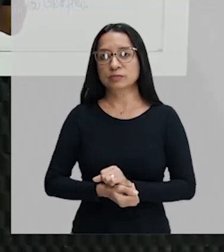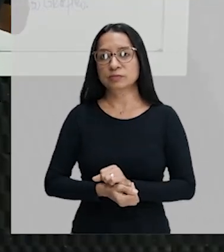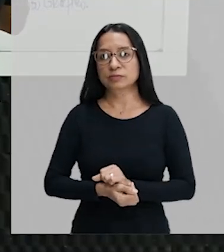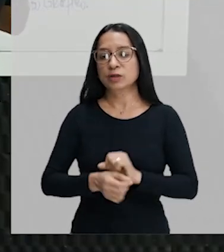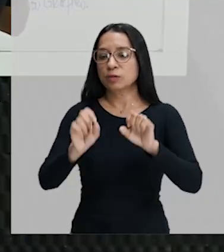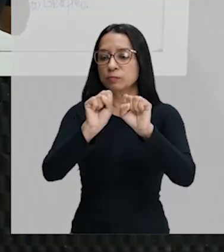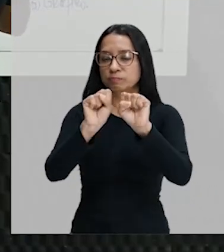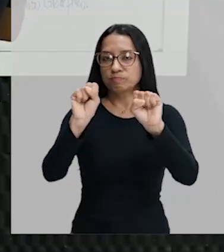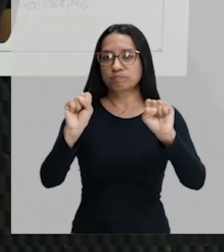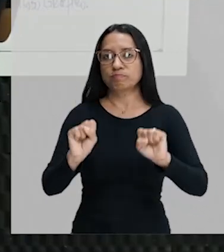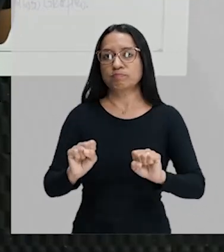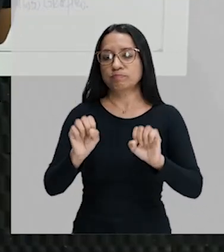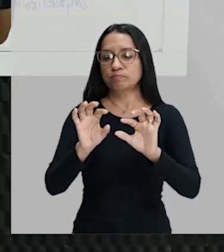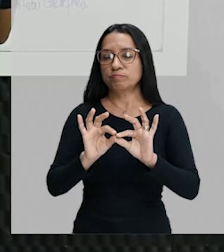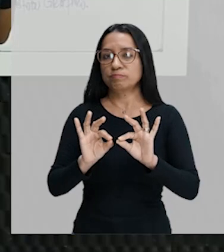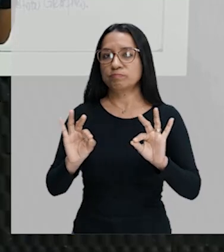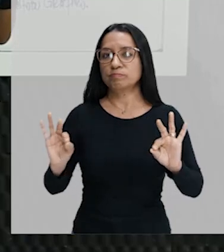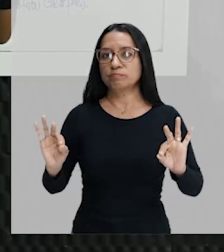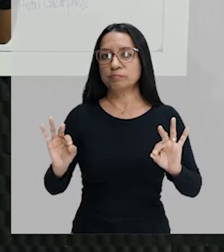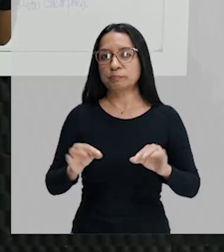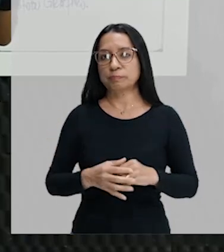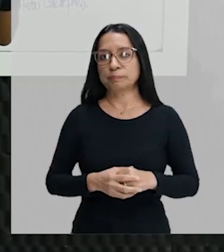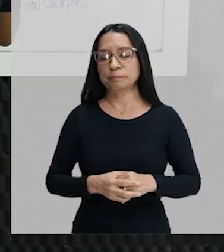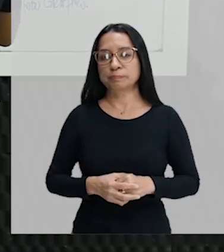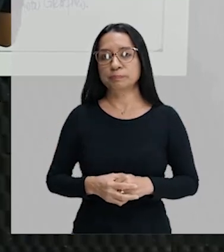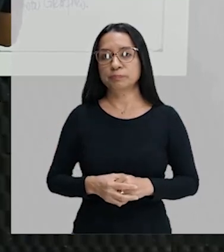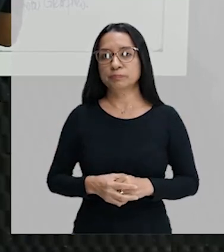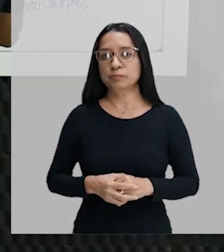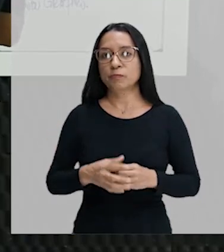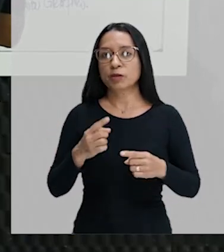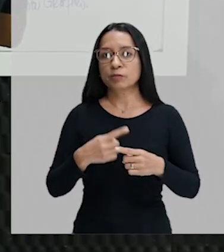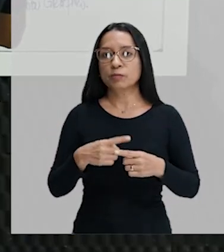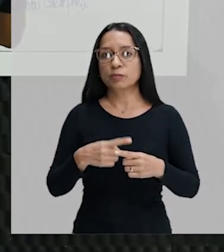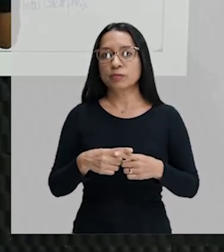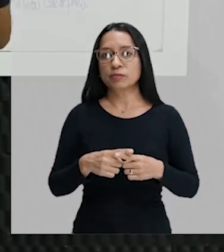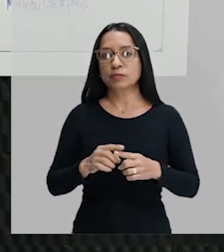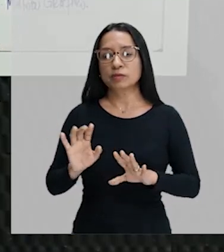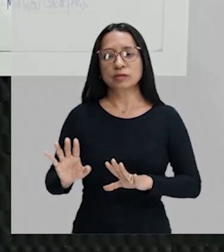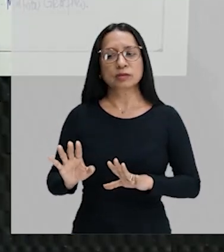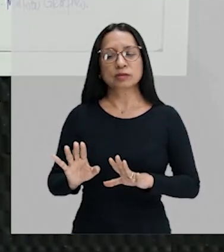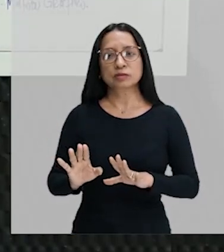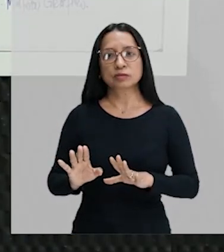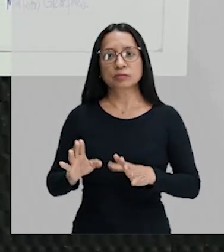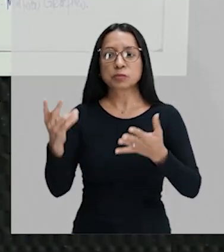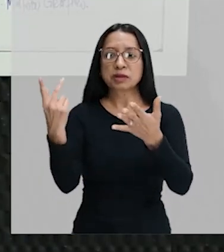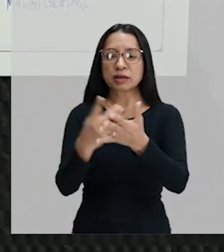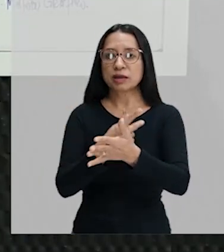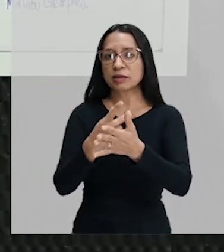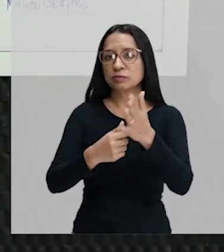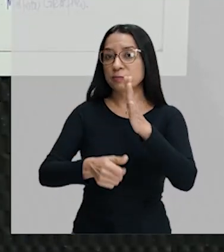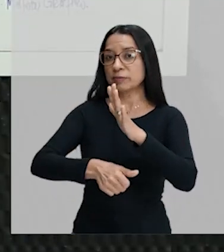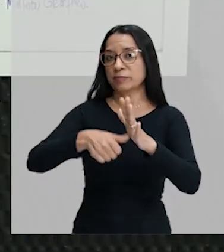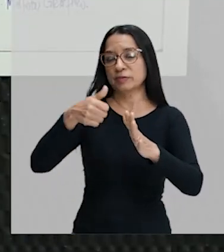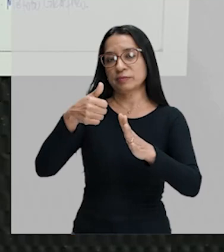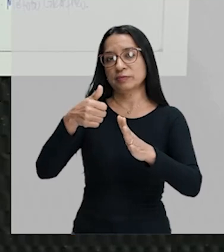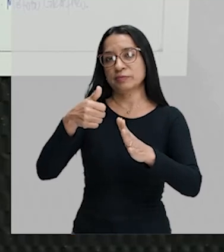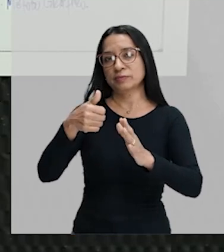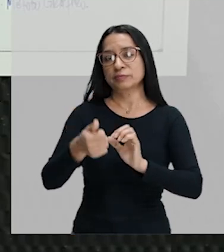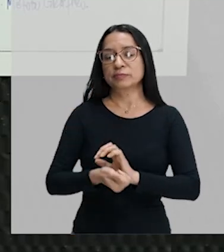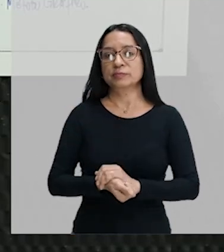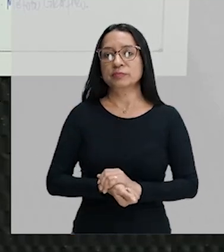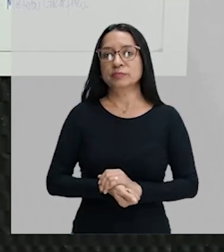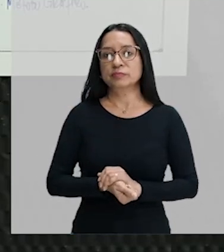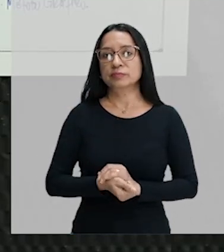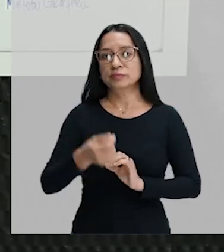do sistema. Não é solução do sistema porque deixou de satisfazer a primeira equação. Beleza, turminha?